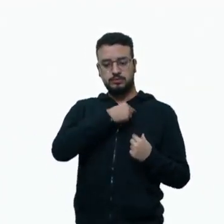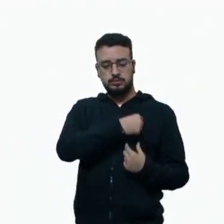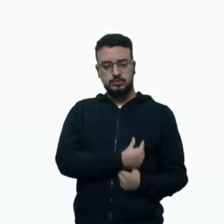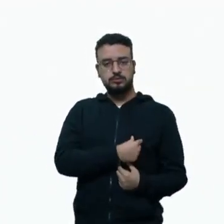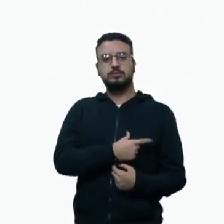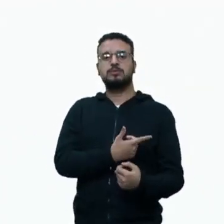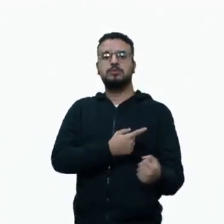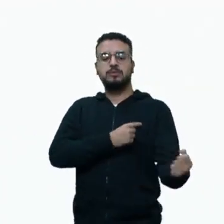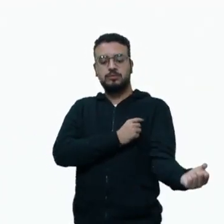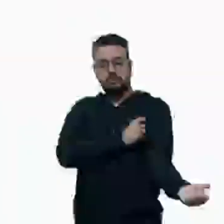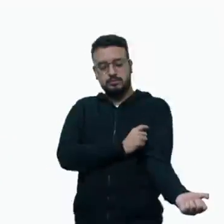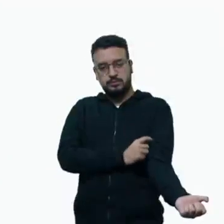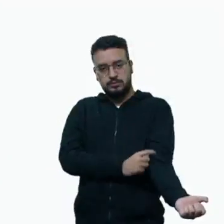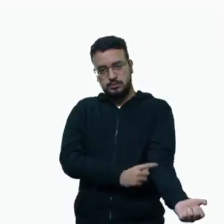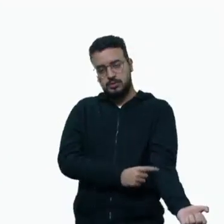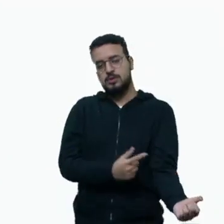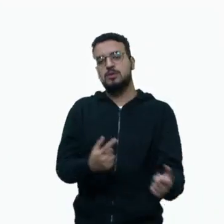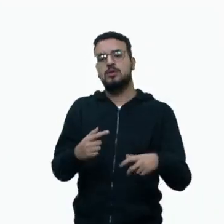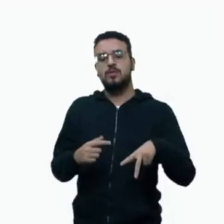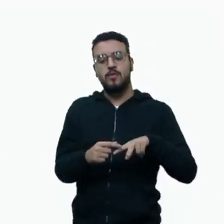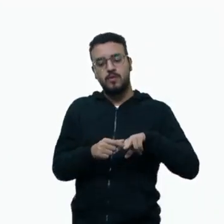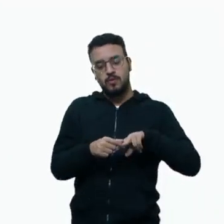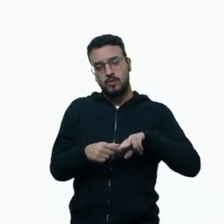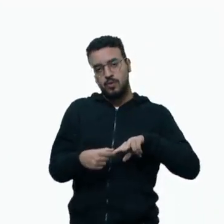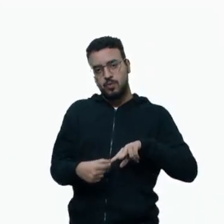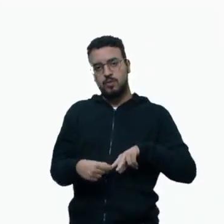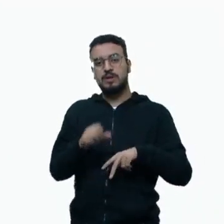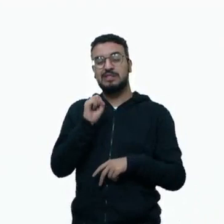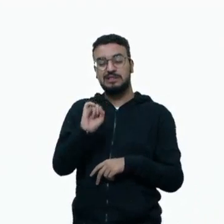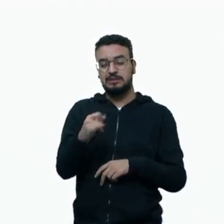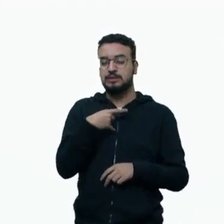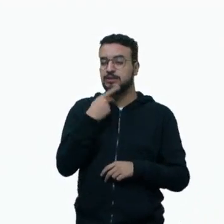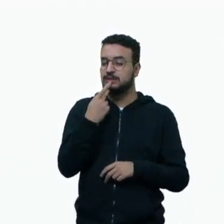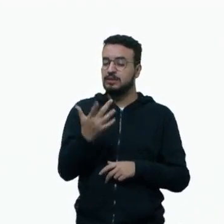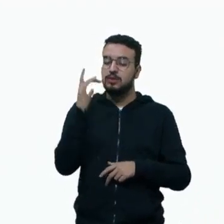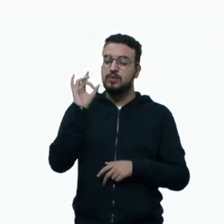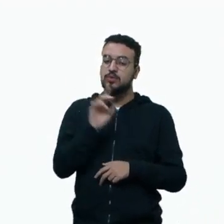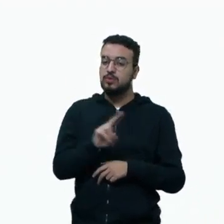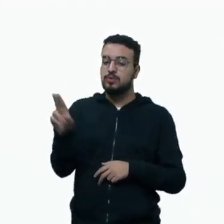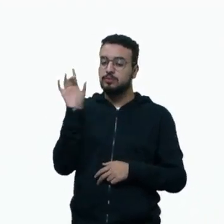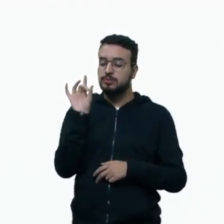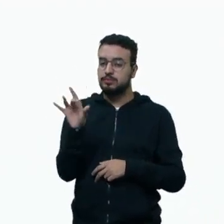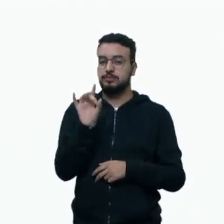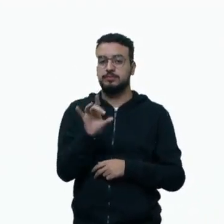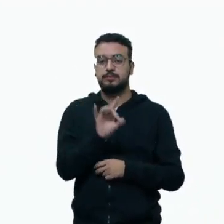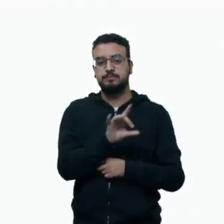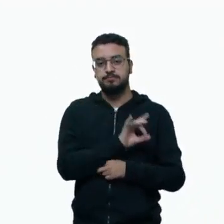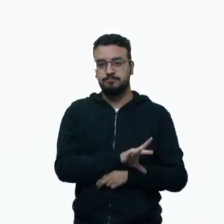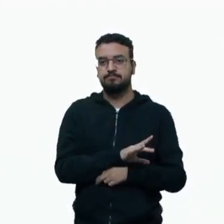femoral. Então são várias veias. Se eu parasse aqui para falar de cada veia para vocês, de cada artéria,